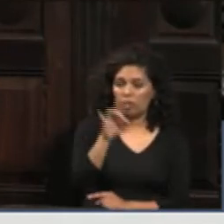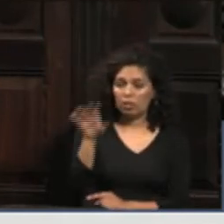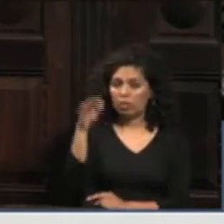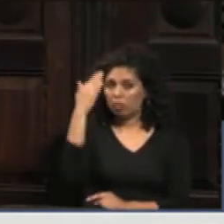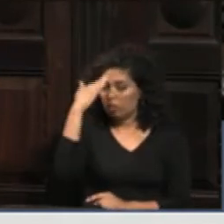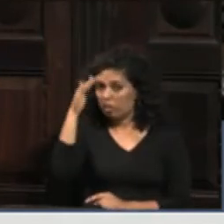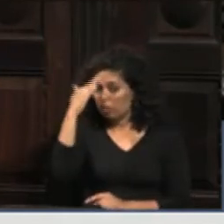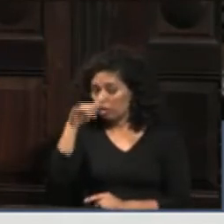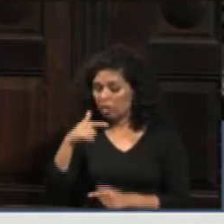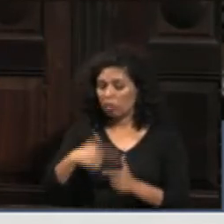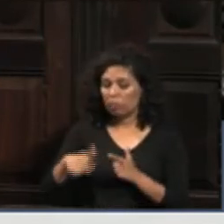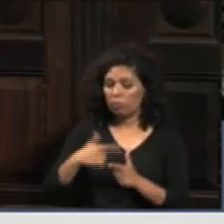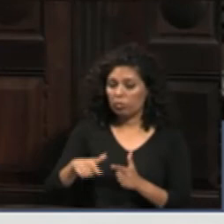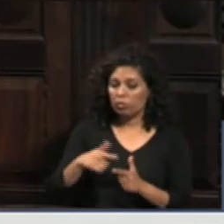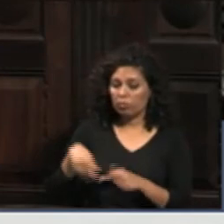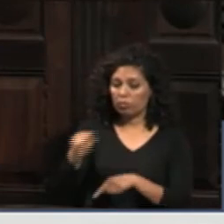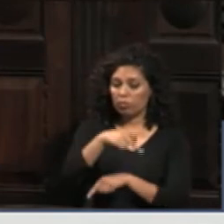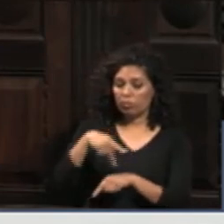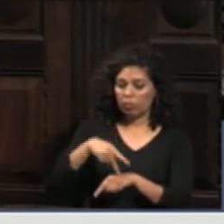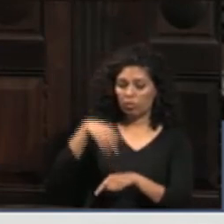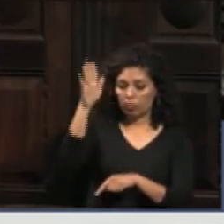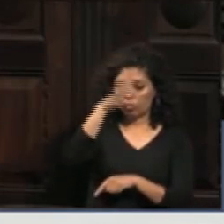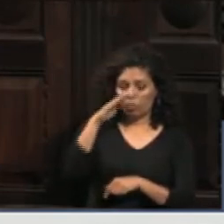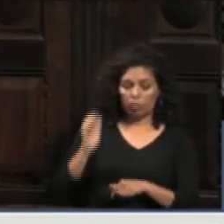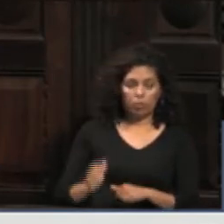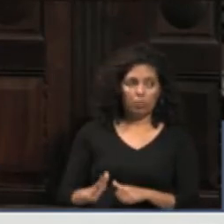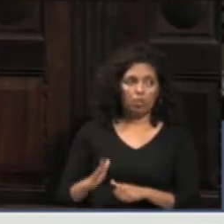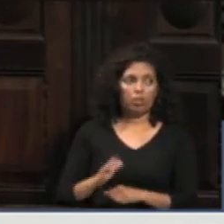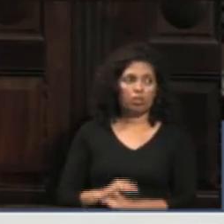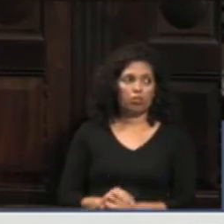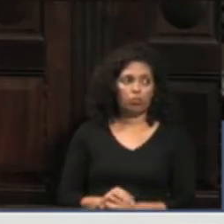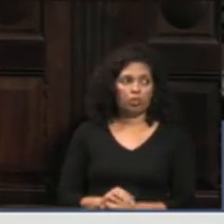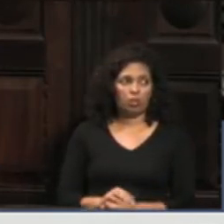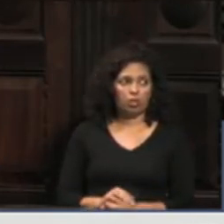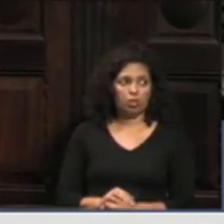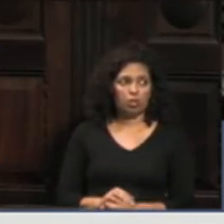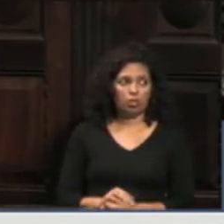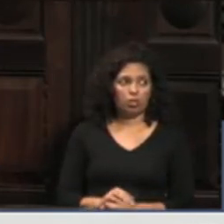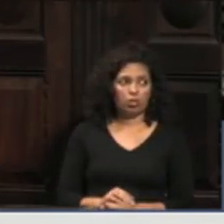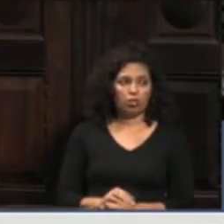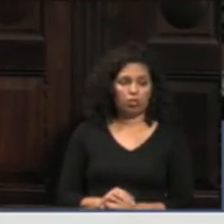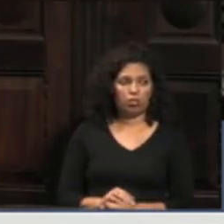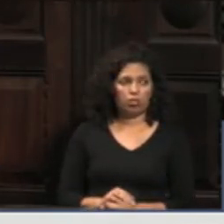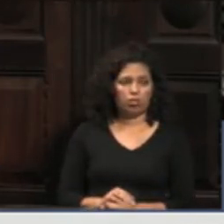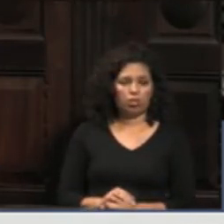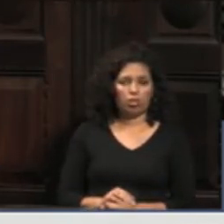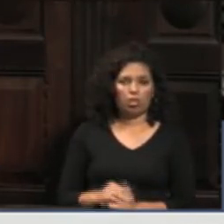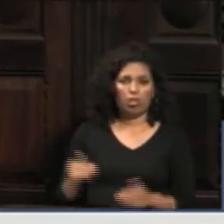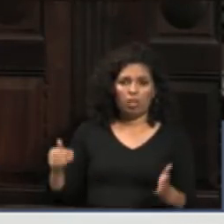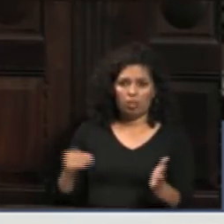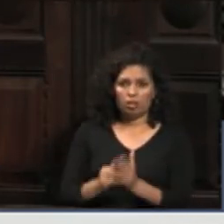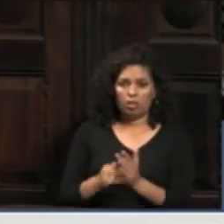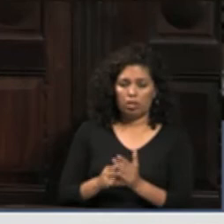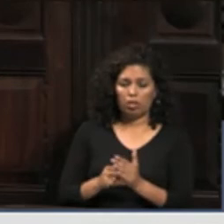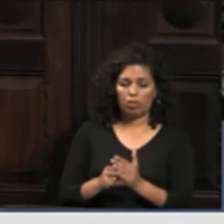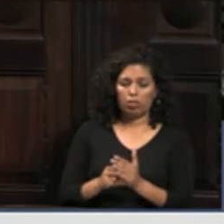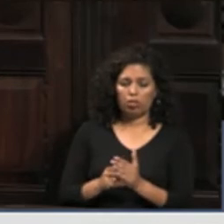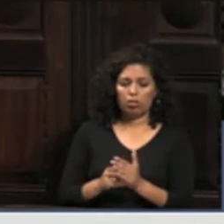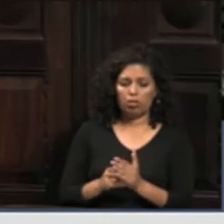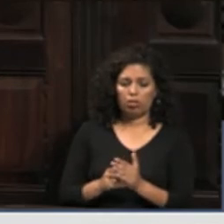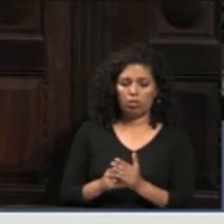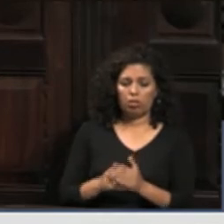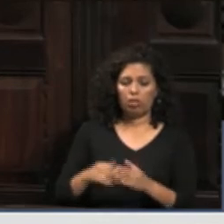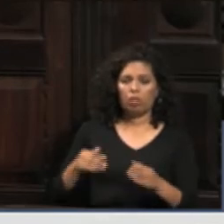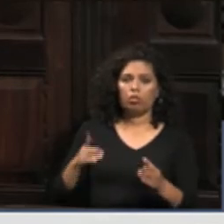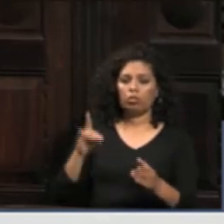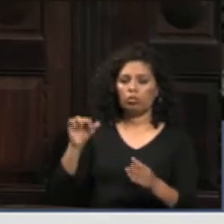está acontecendo, até para que seja fundamentado a sua decisão no